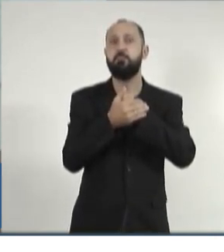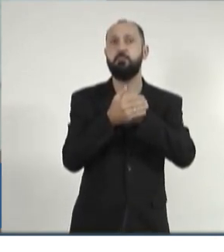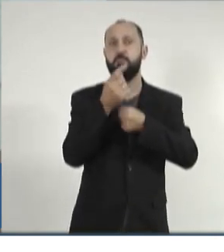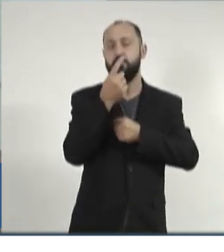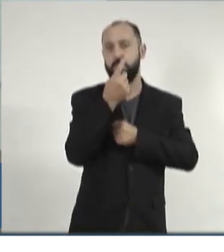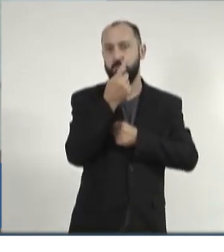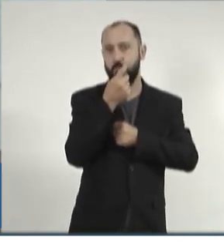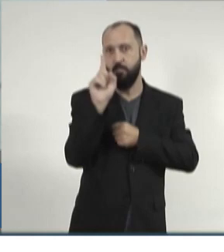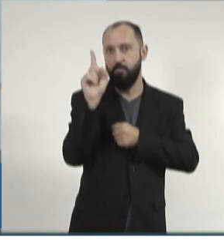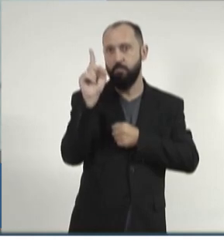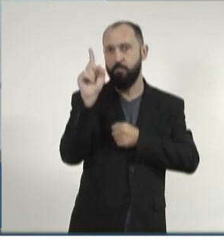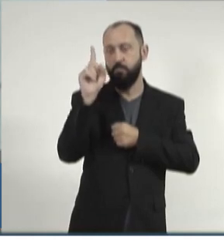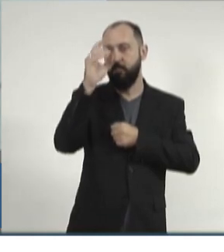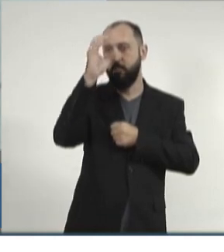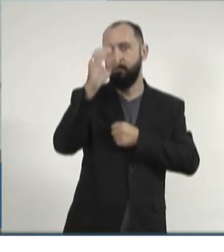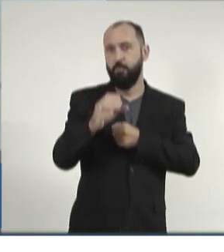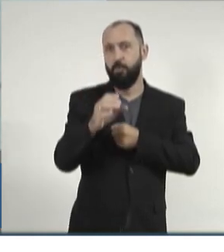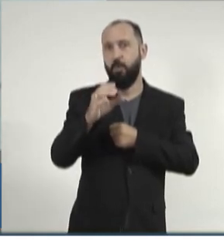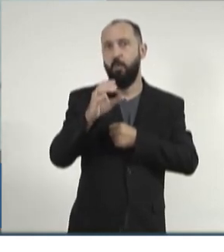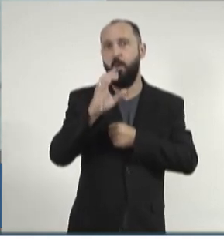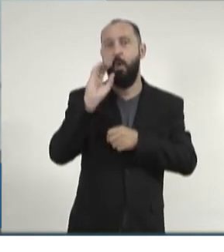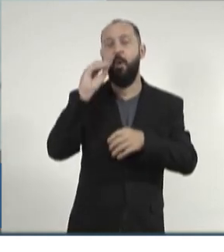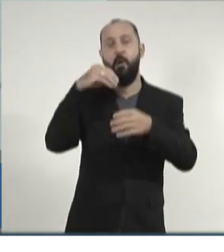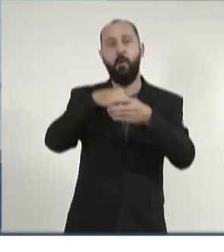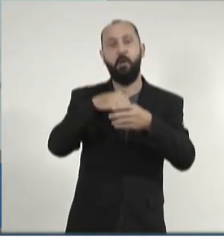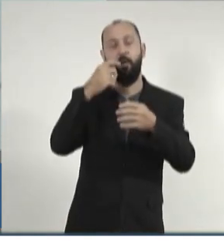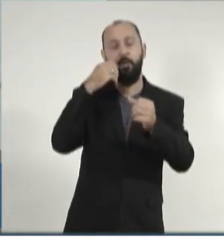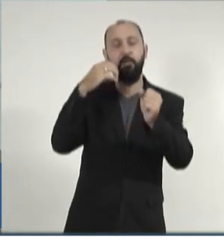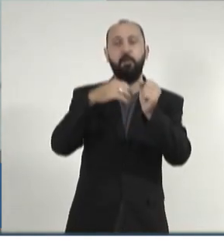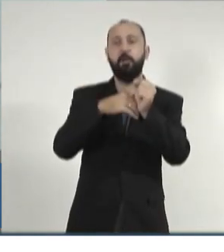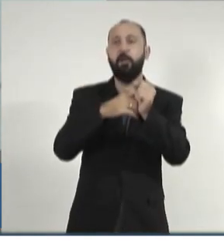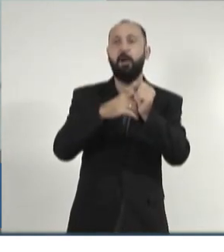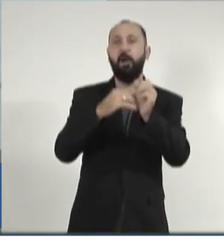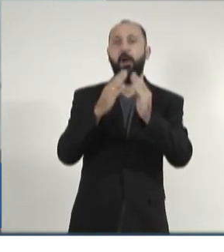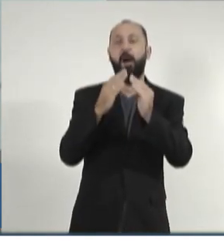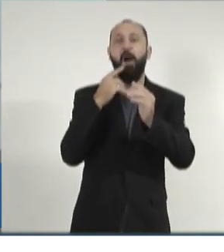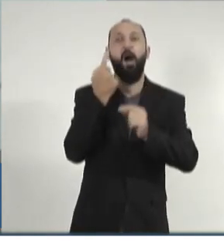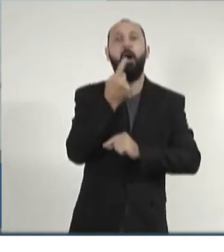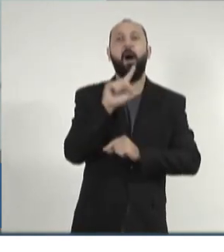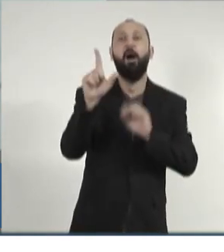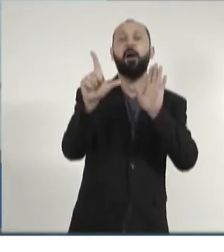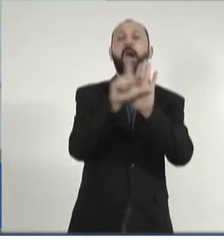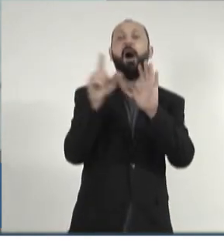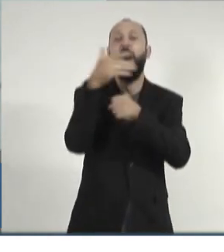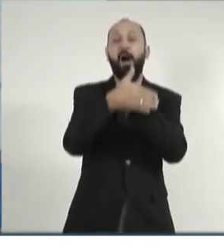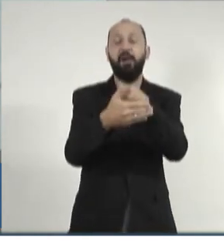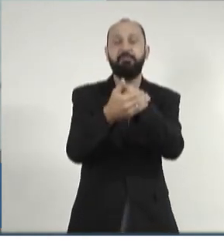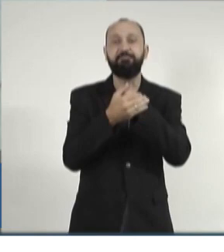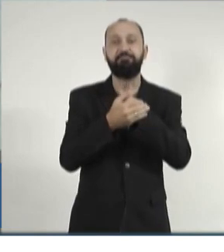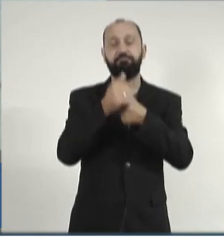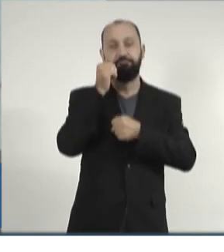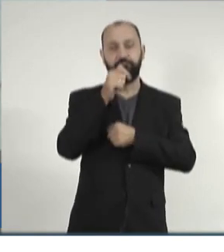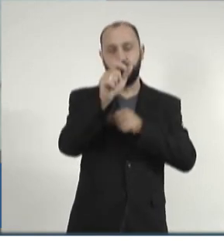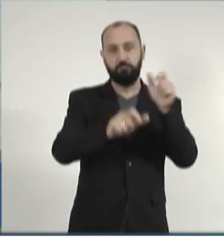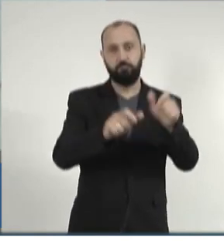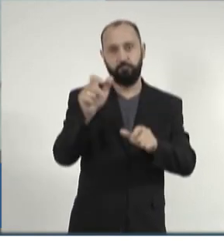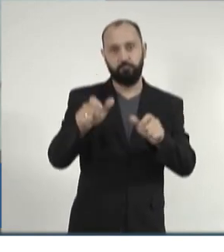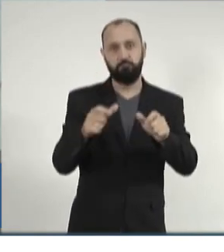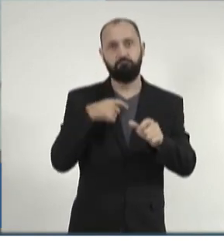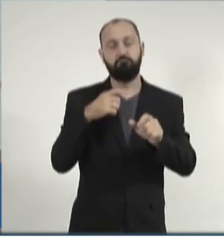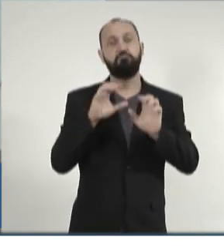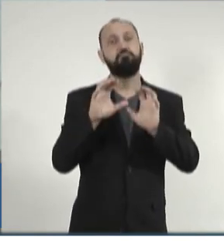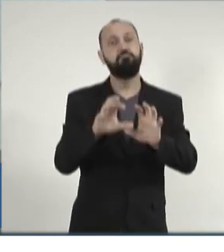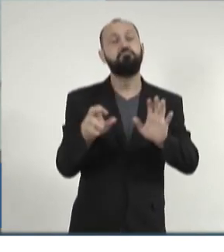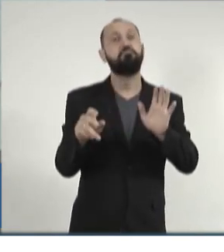crime. Os outros crimes estão todos no Código Penal. Mas ela vem como uma lei para proteger a mulher e para